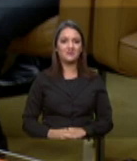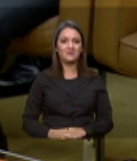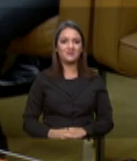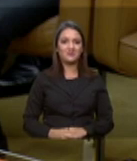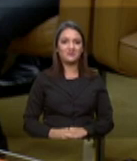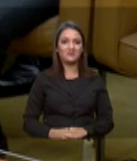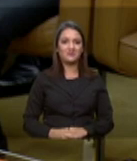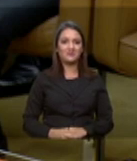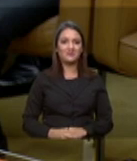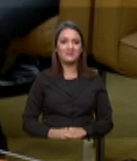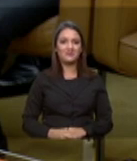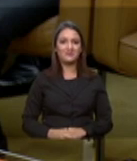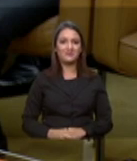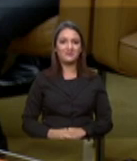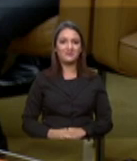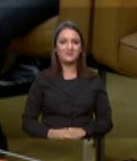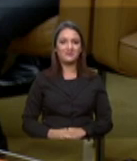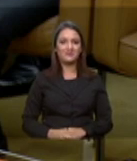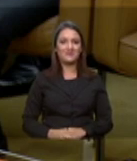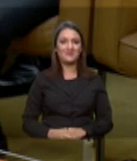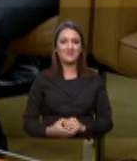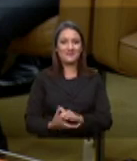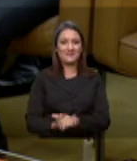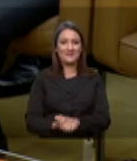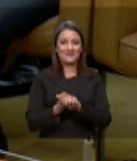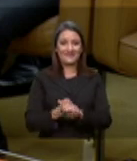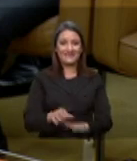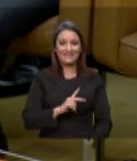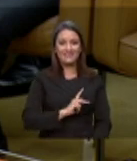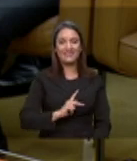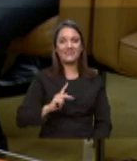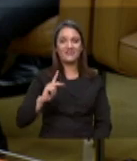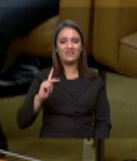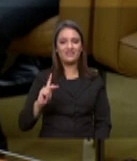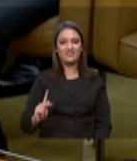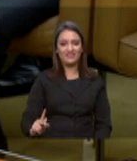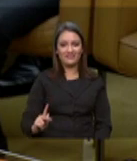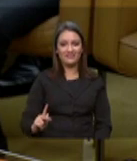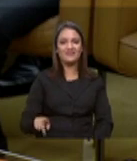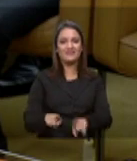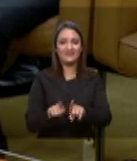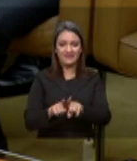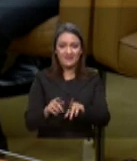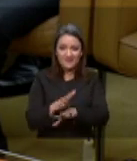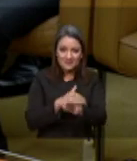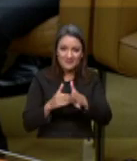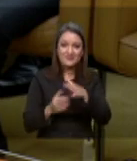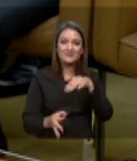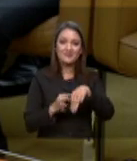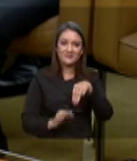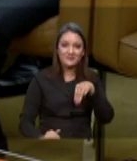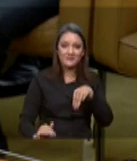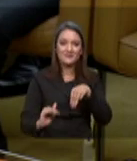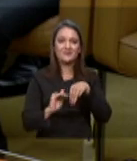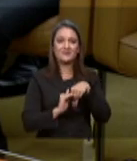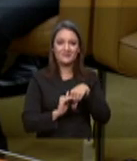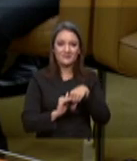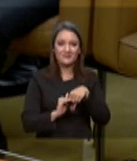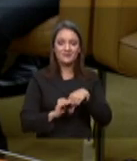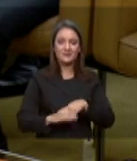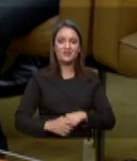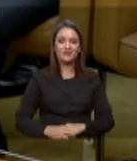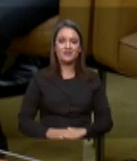Excelência e aos ministros em cada. Não vou